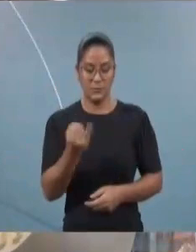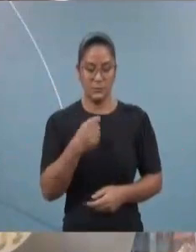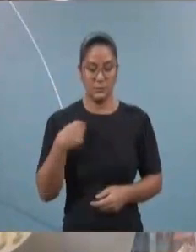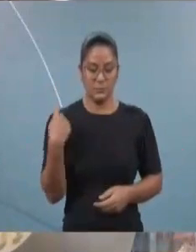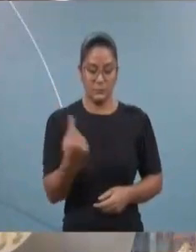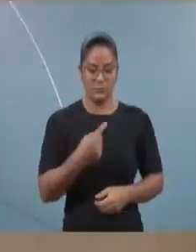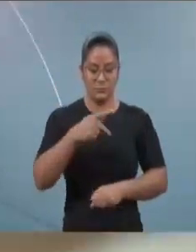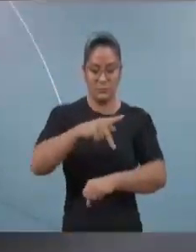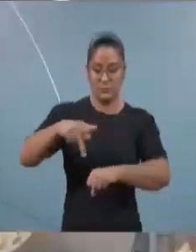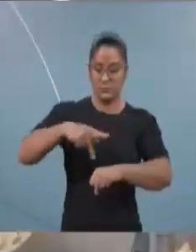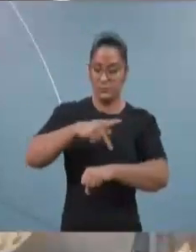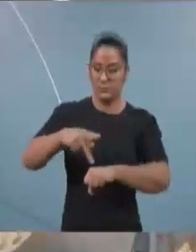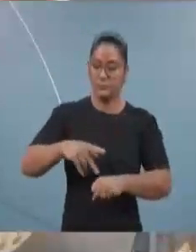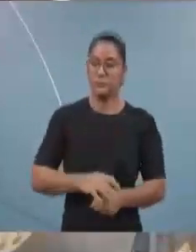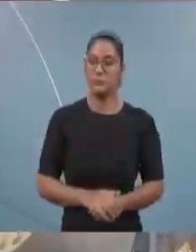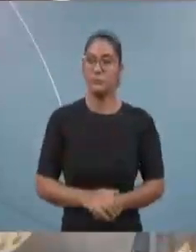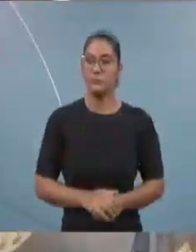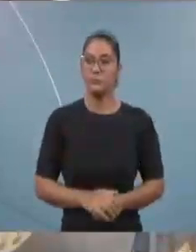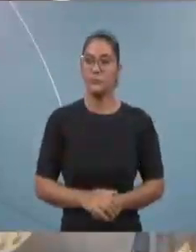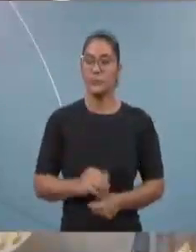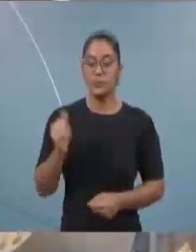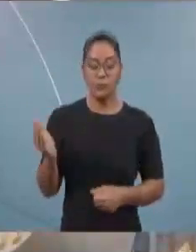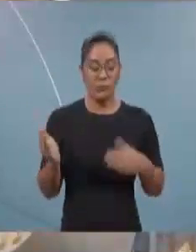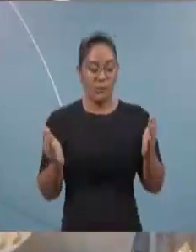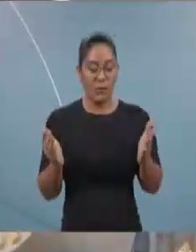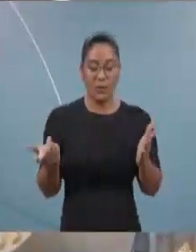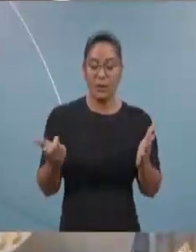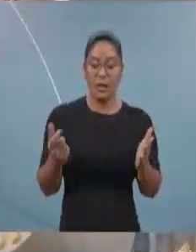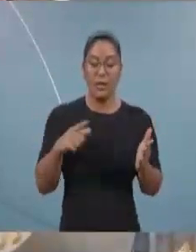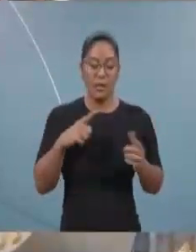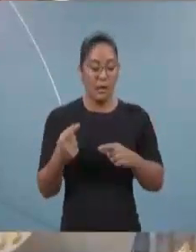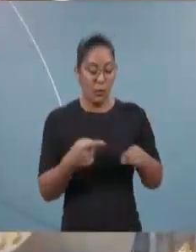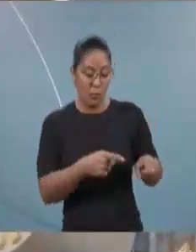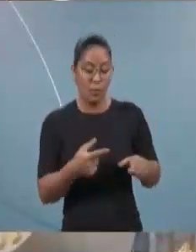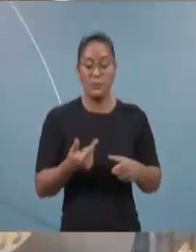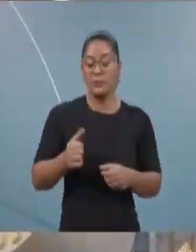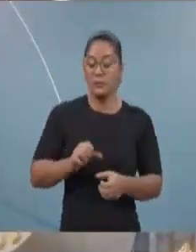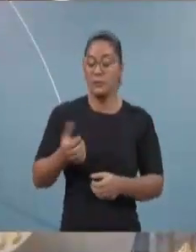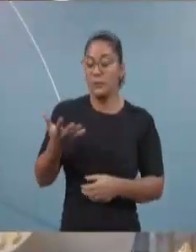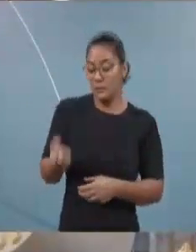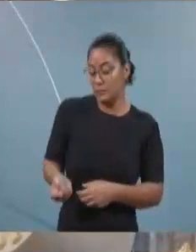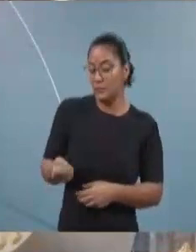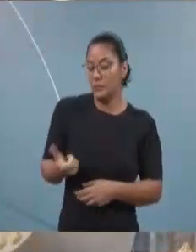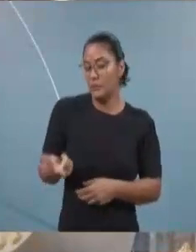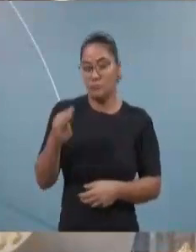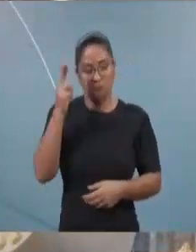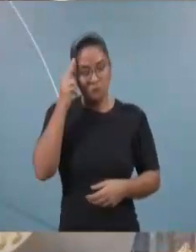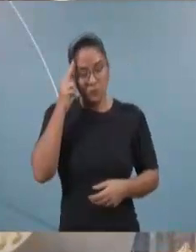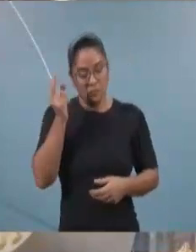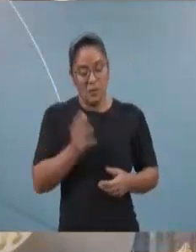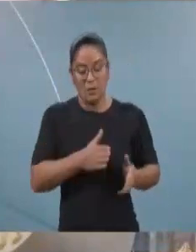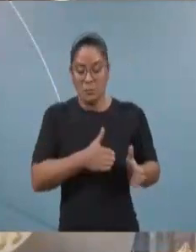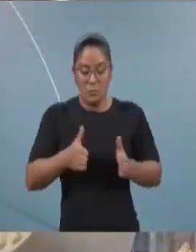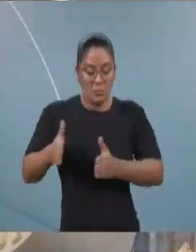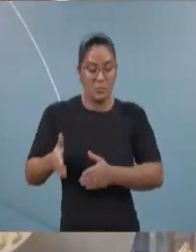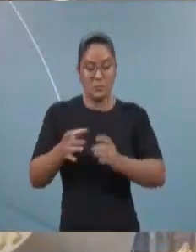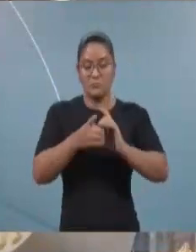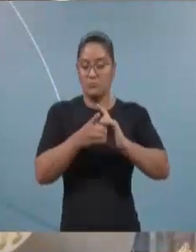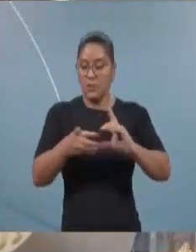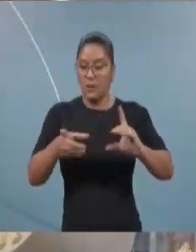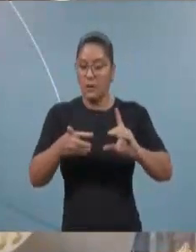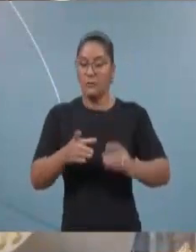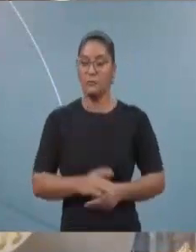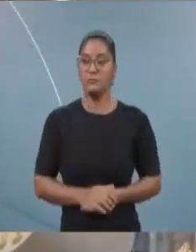país agora os dois lados tem gente contra e tem gente a favor isso é natural é da do processo democrático o